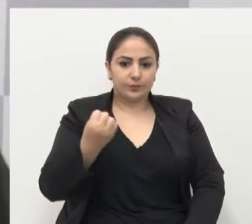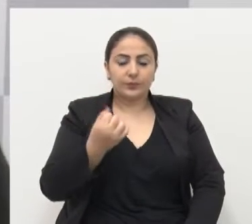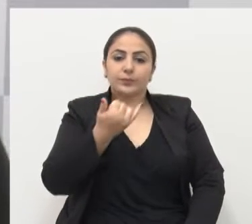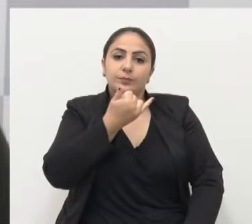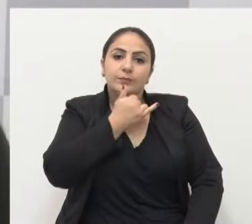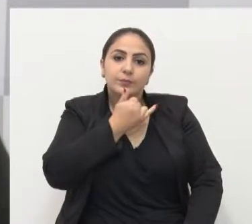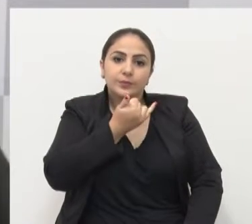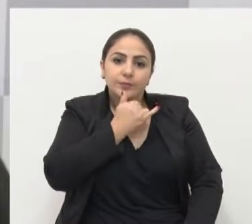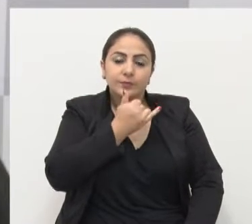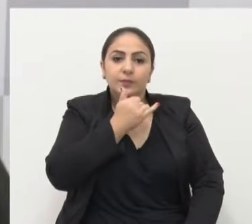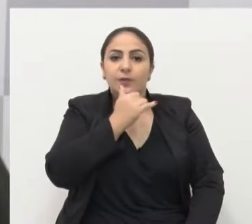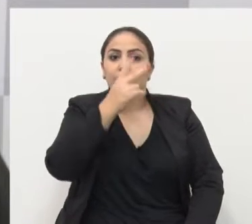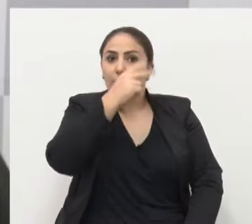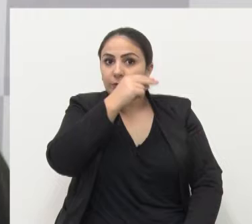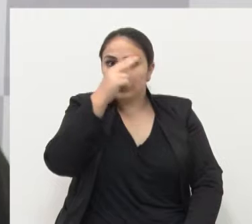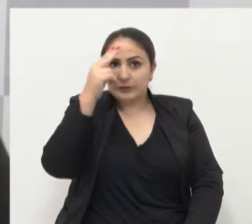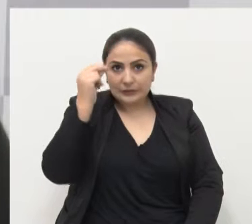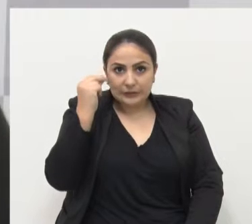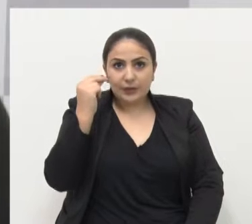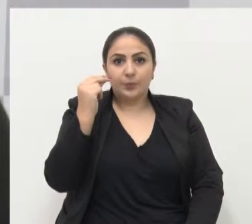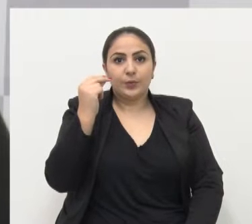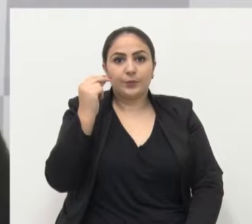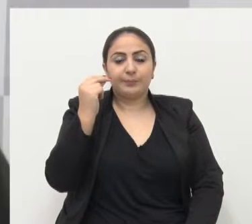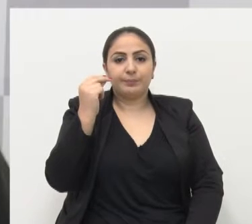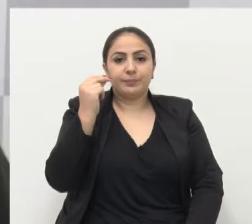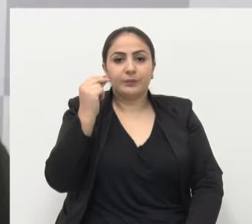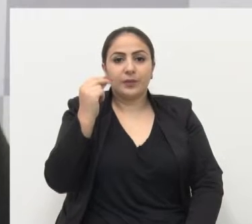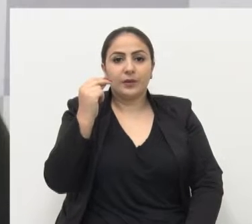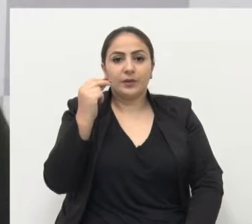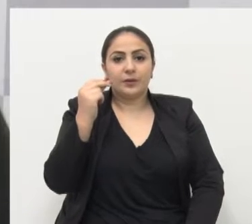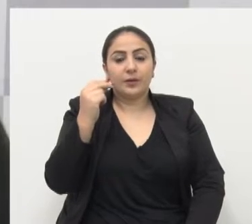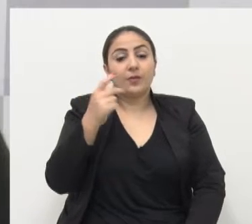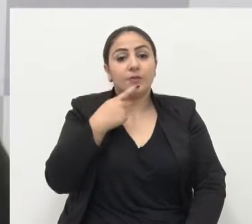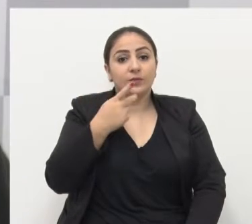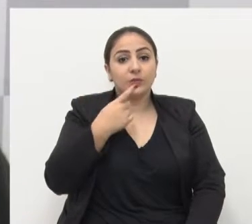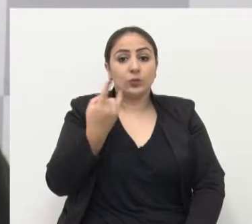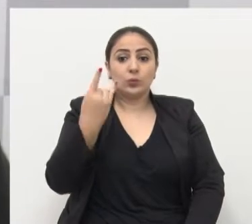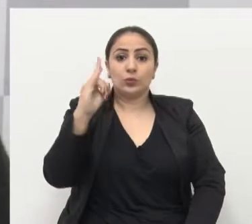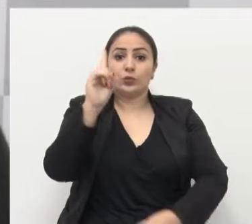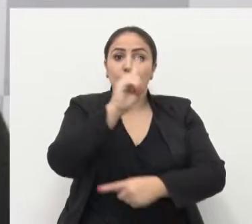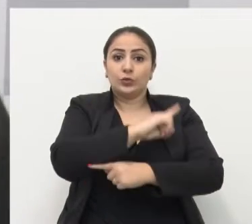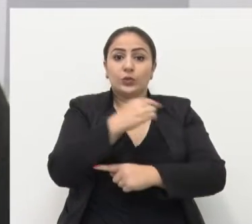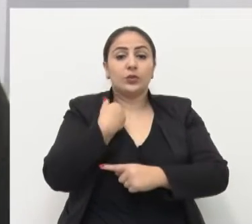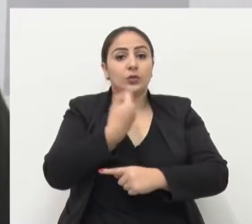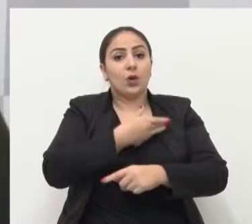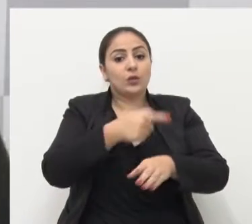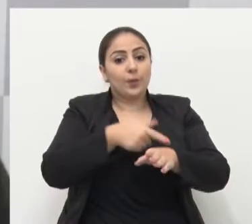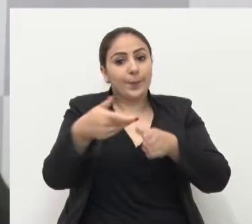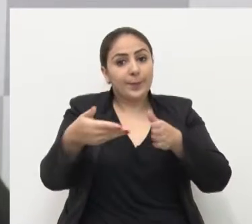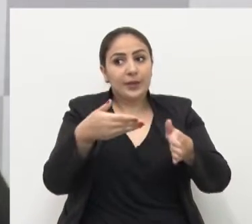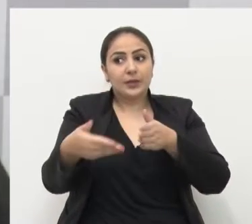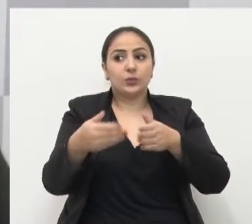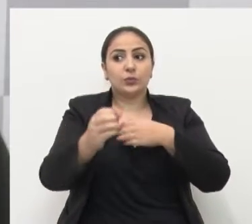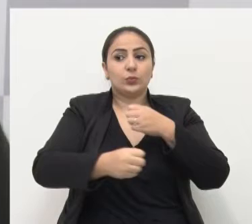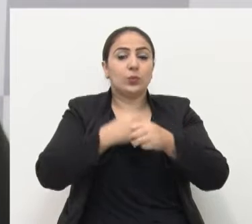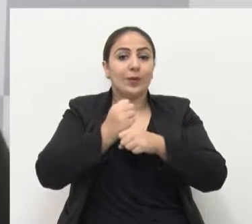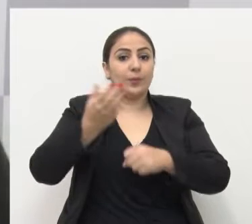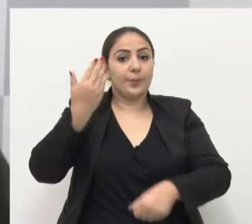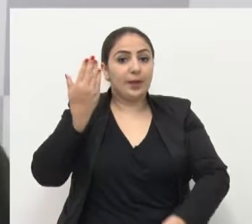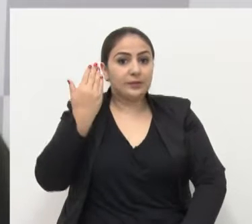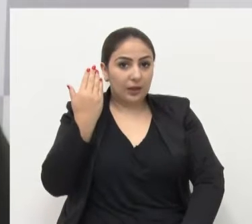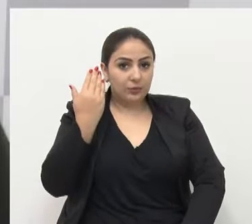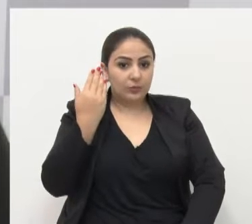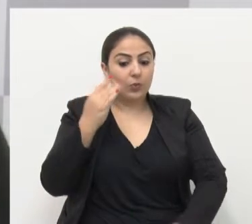infelizmente o executivo né a mandou no último dia do nosso período legislativo do ano